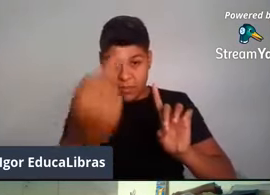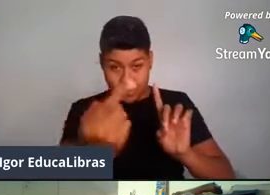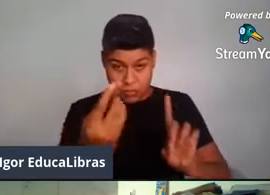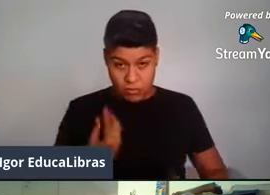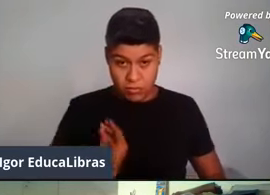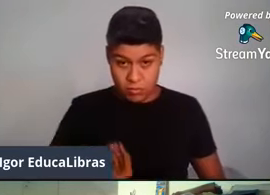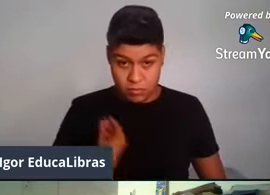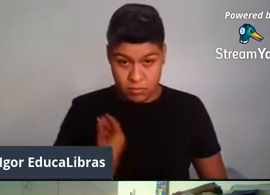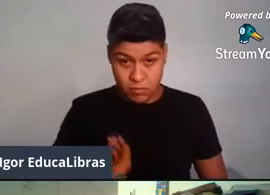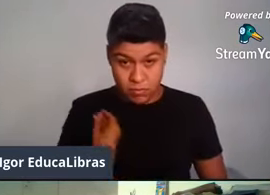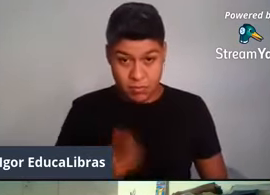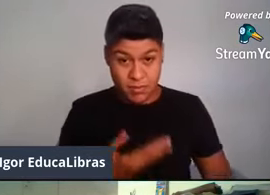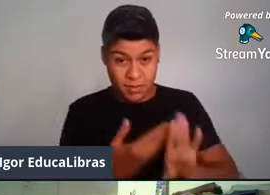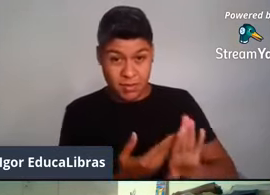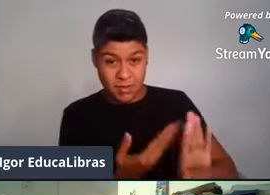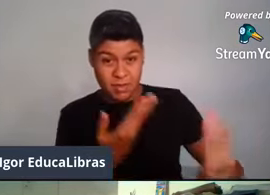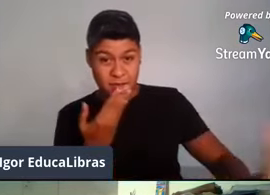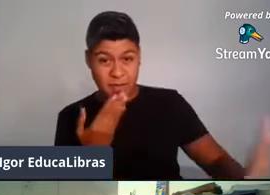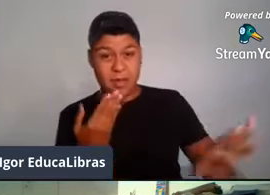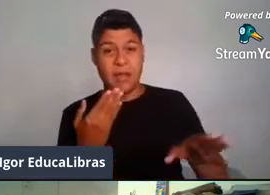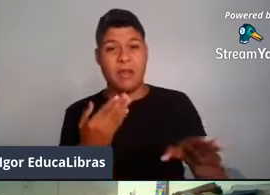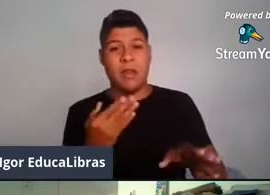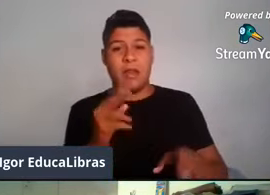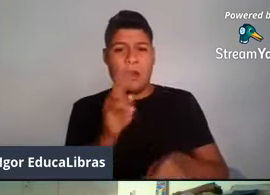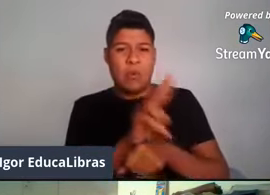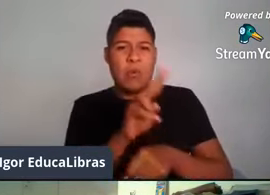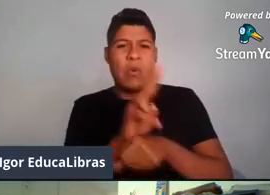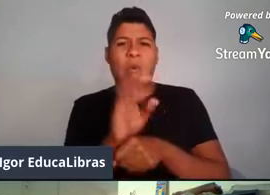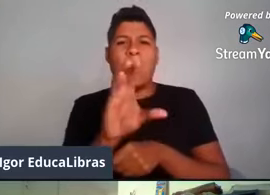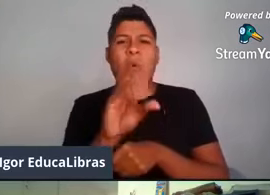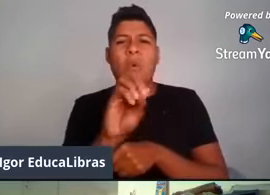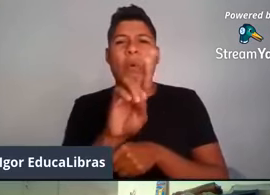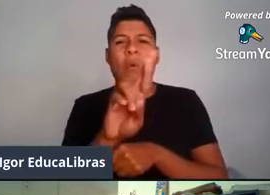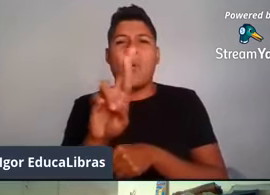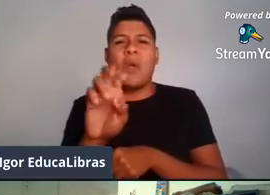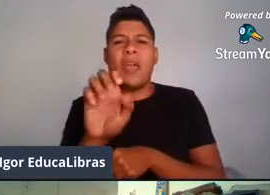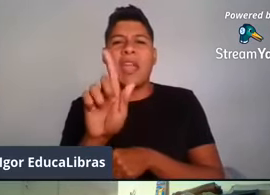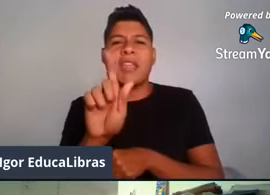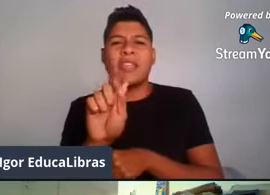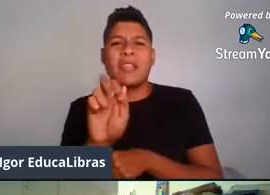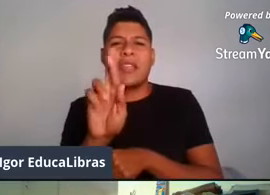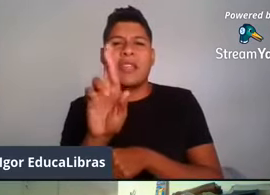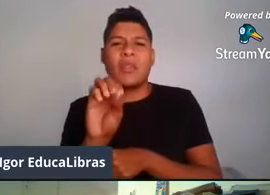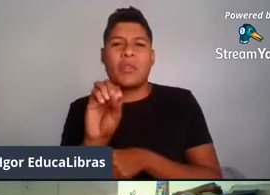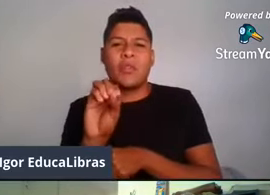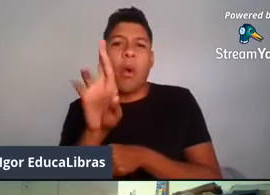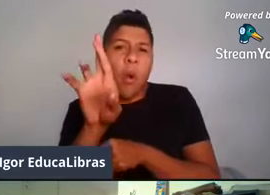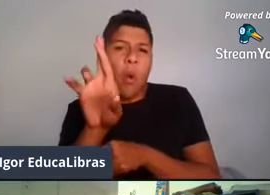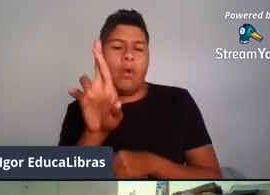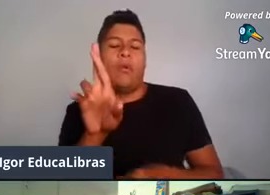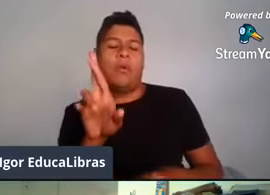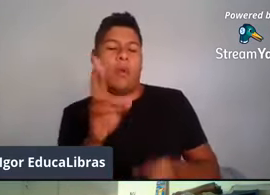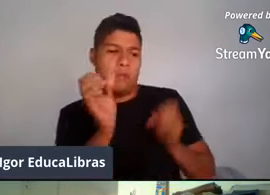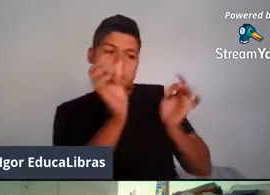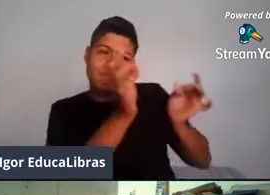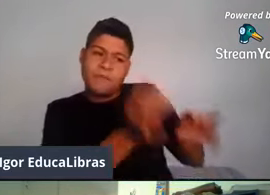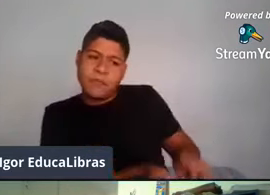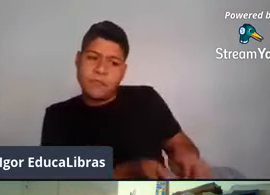recentemente, me afastei para ser assessor do Corregedor-Geral, mas com o compromisso de não abandonar a causa, tanto